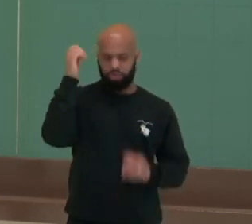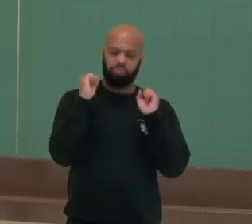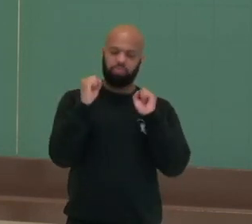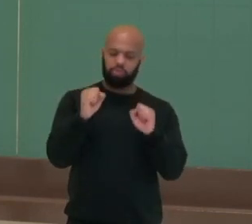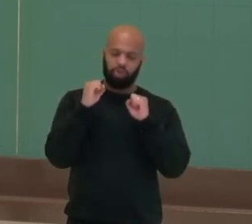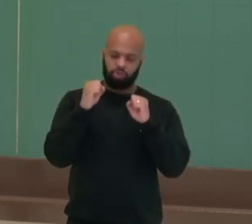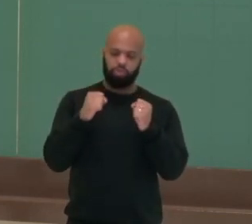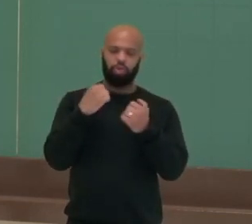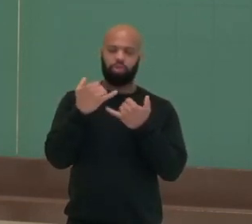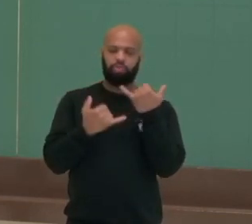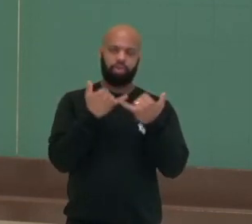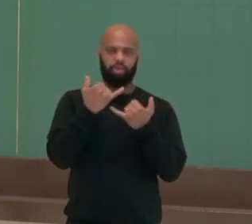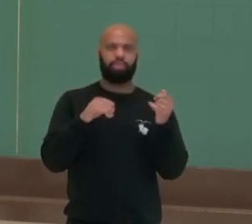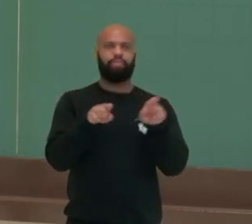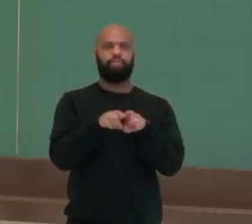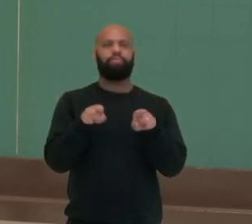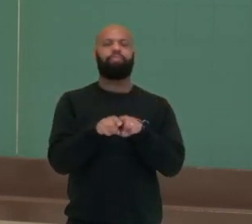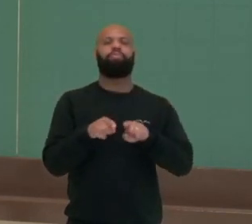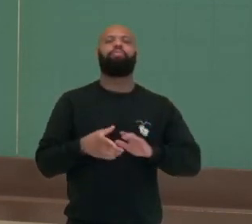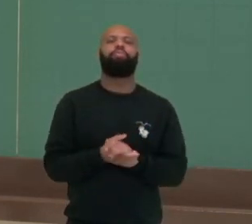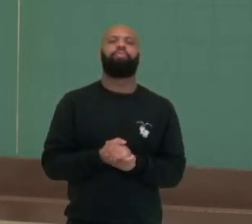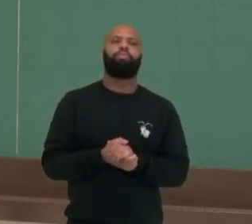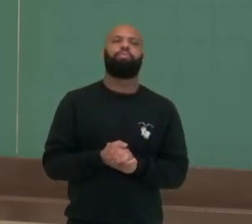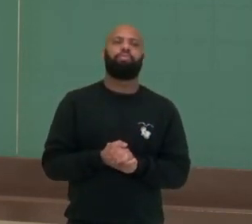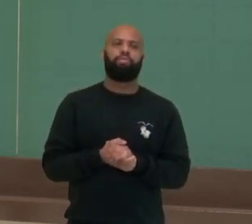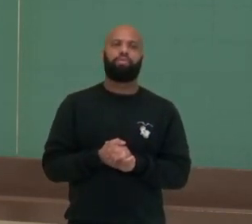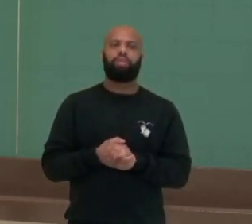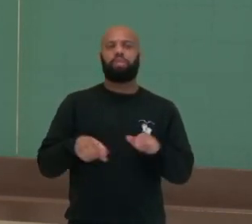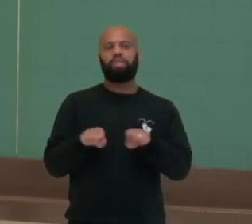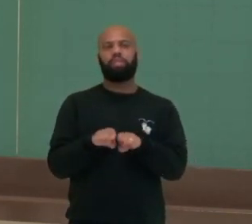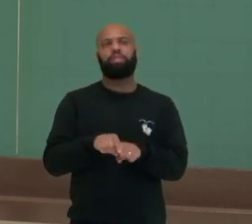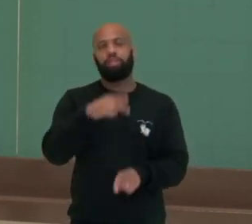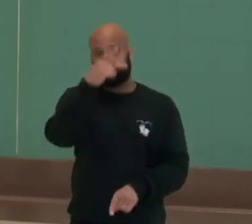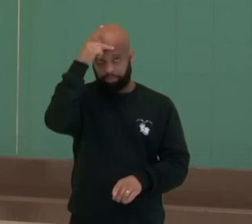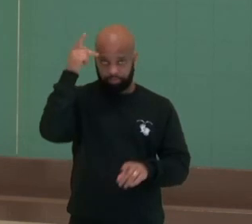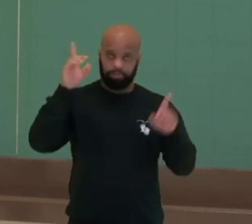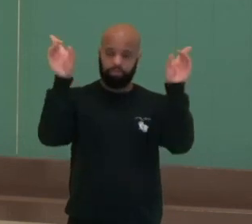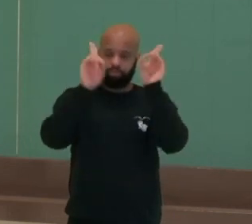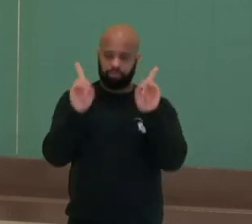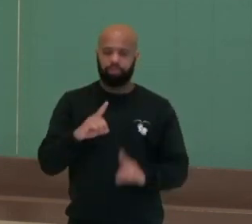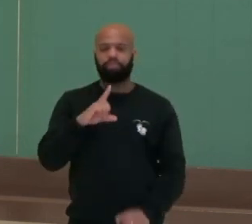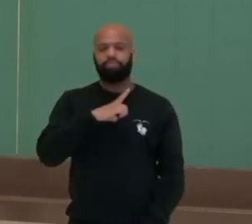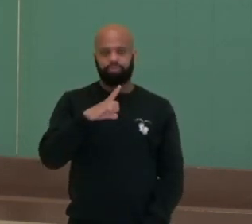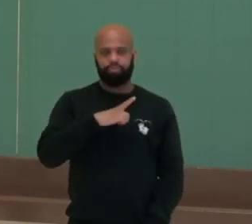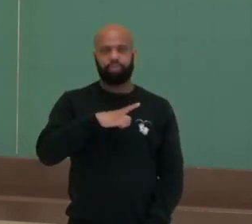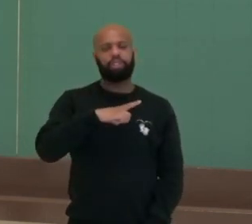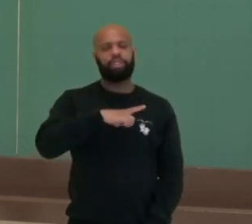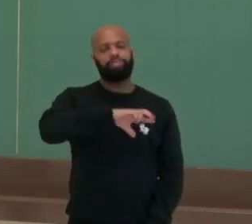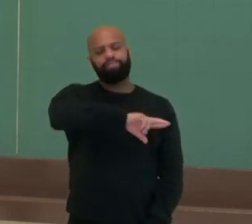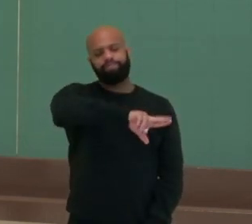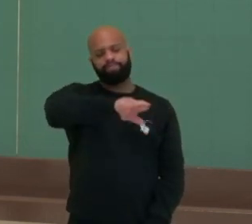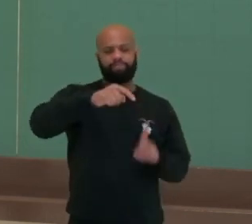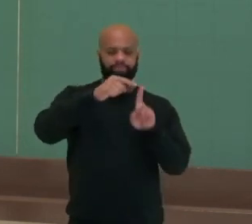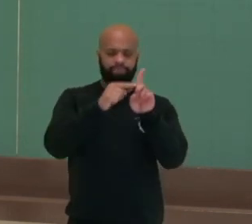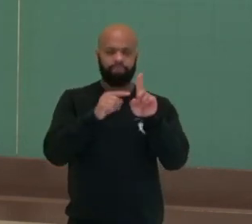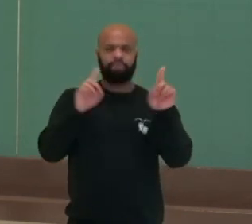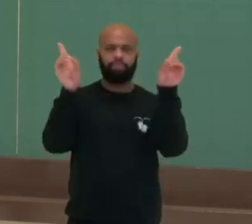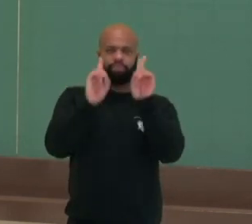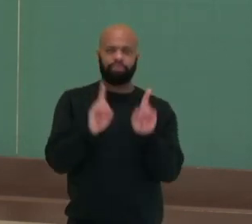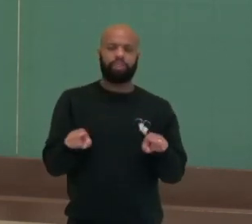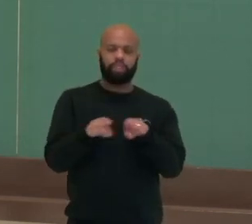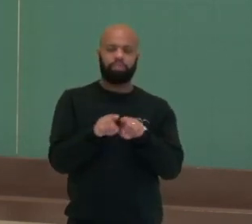as idades e também por pessoas deficientes, com diferentes tipos de deficiências,